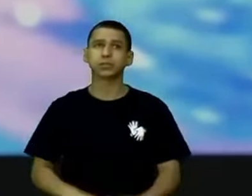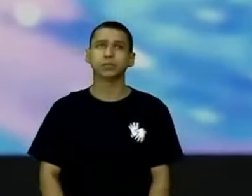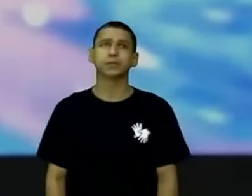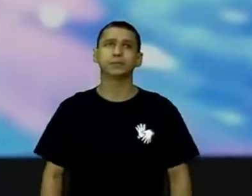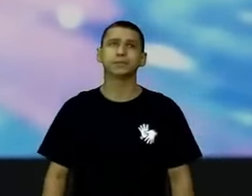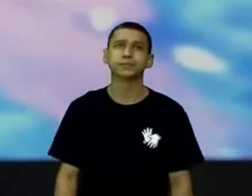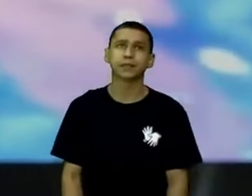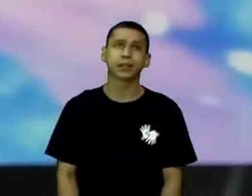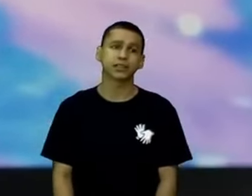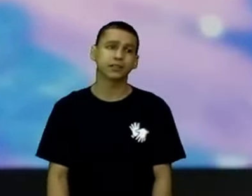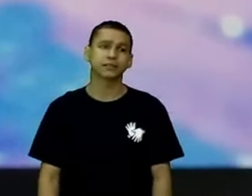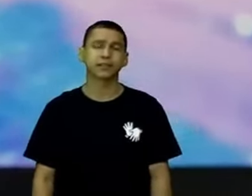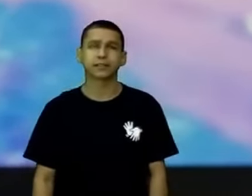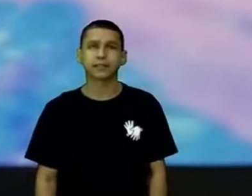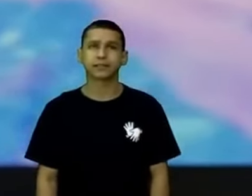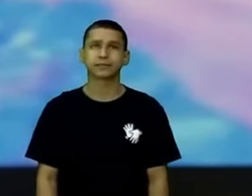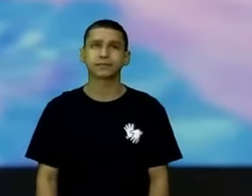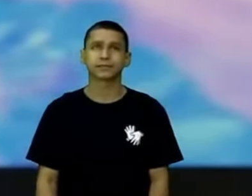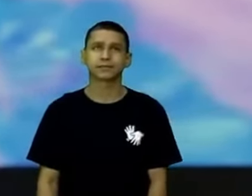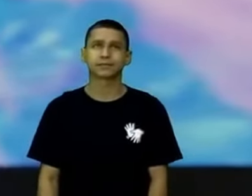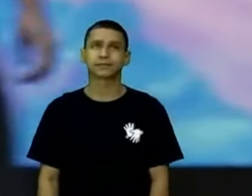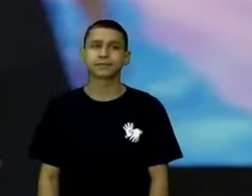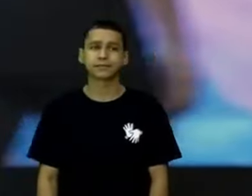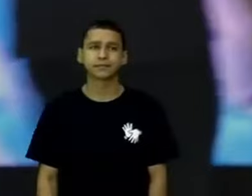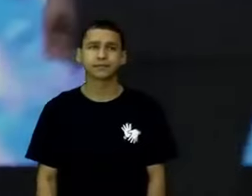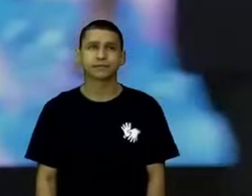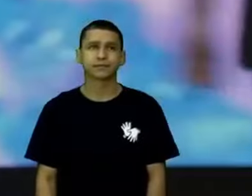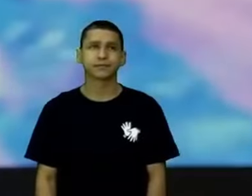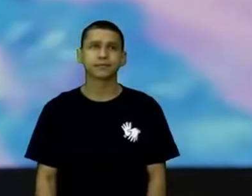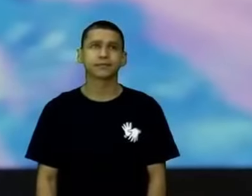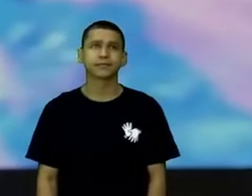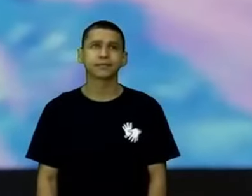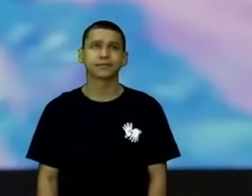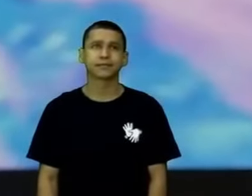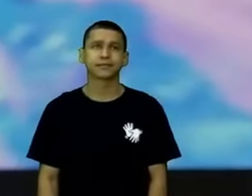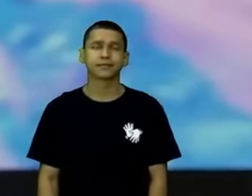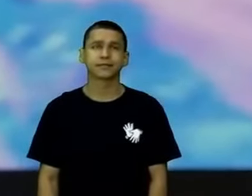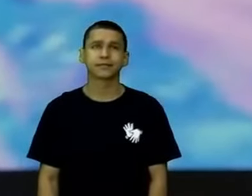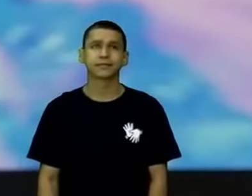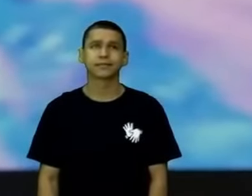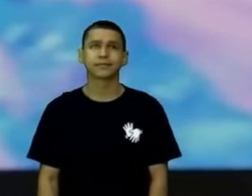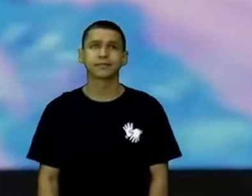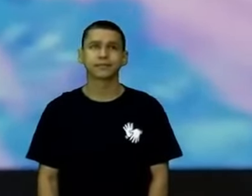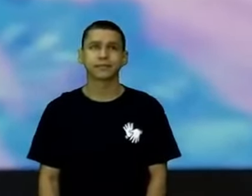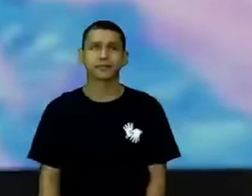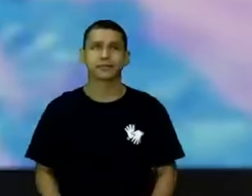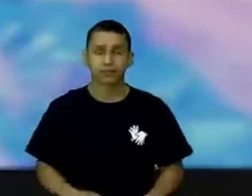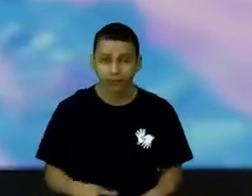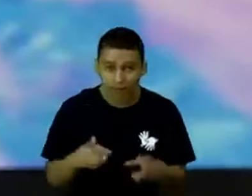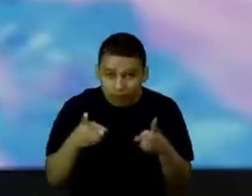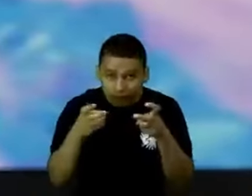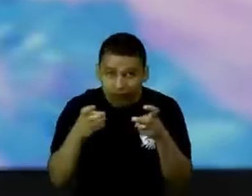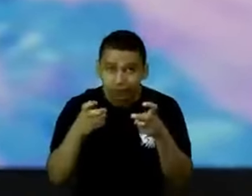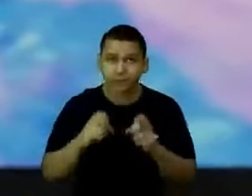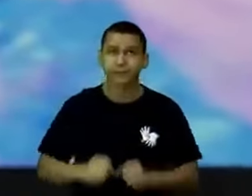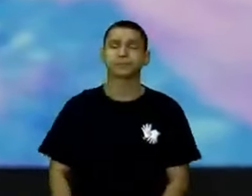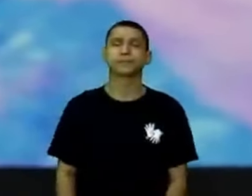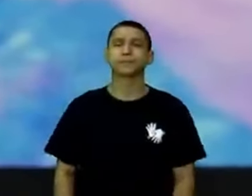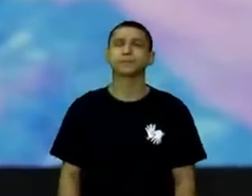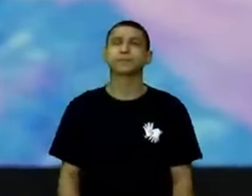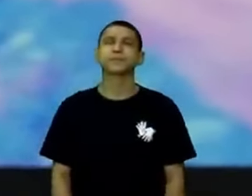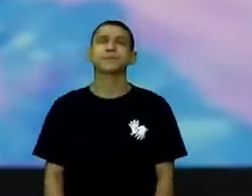Livramento, hein amigo. Obrigada, Jesus, estava na ponta. Quando for assim, vocês ficam atentos para não passar vergonha.